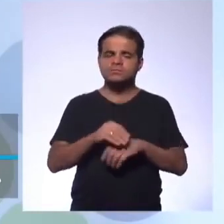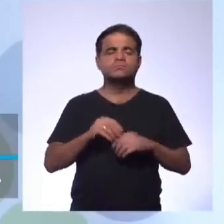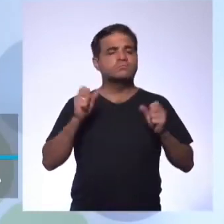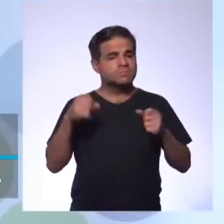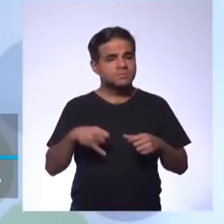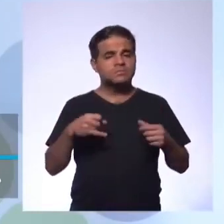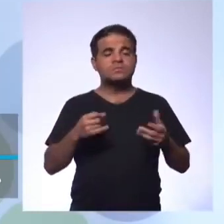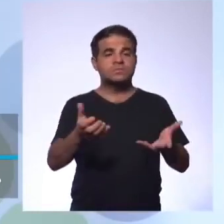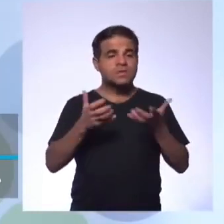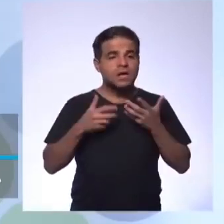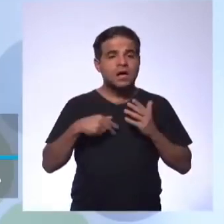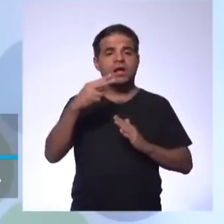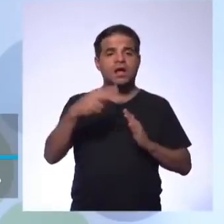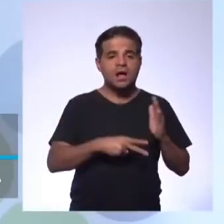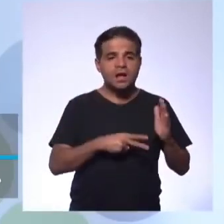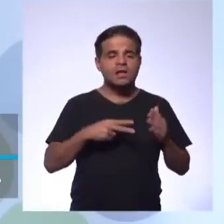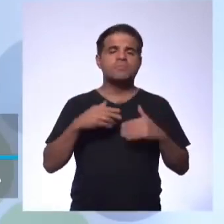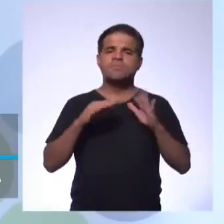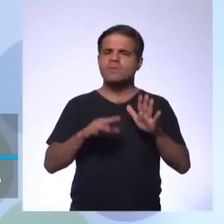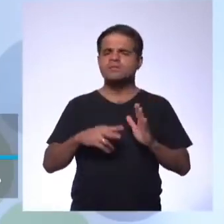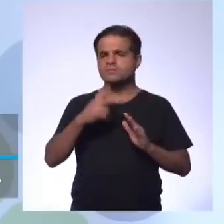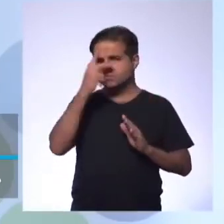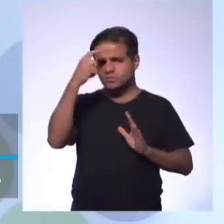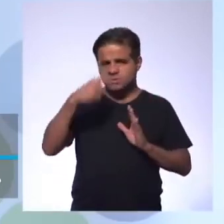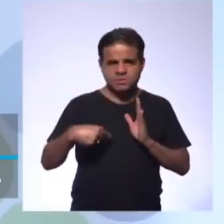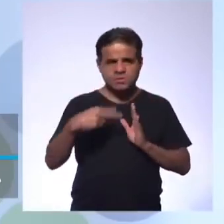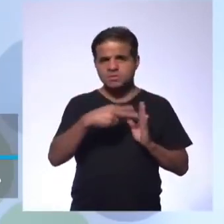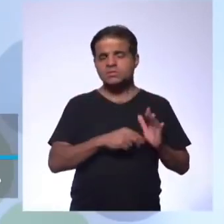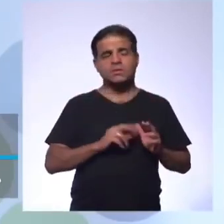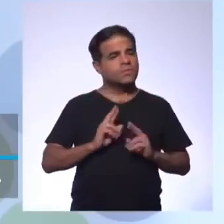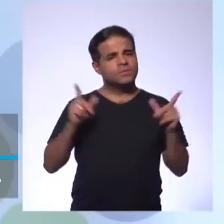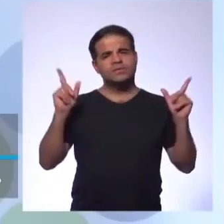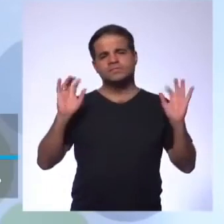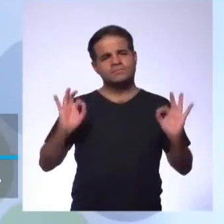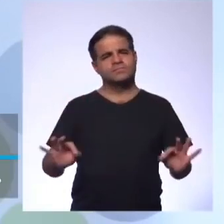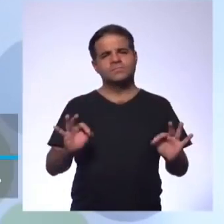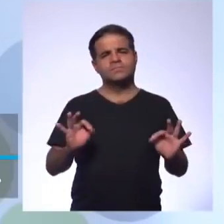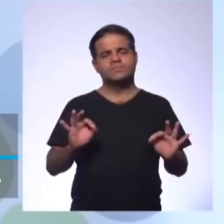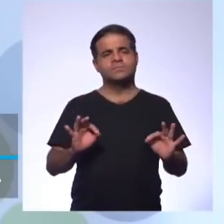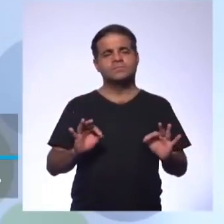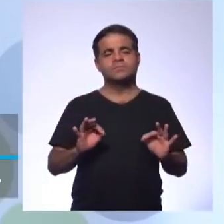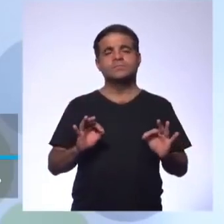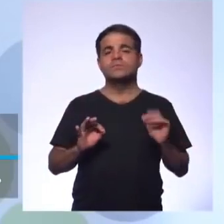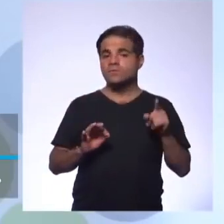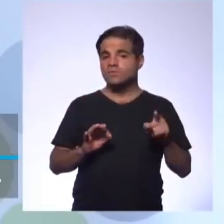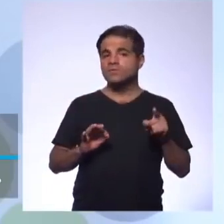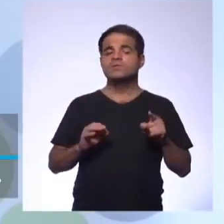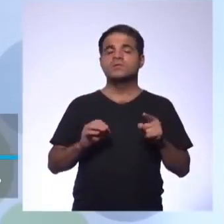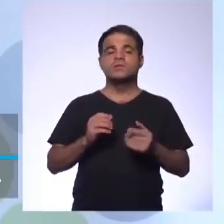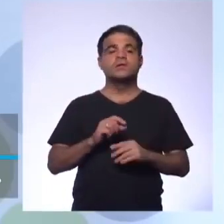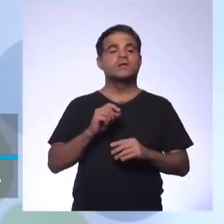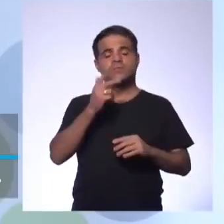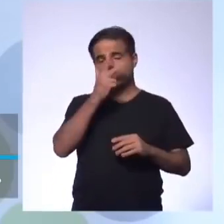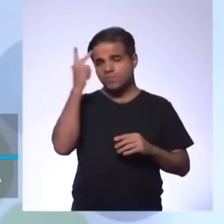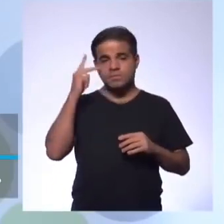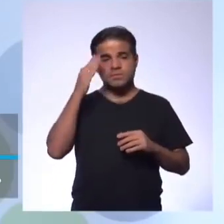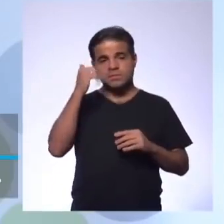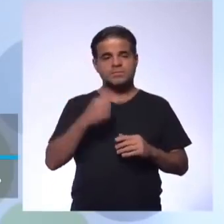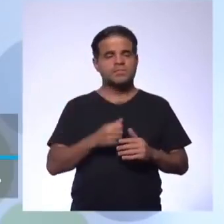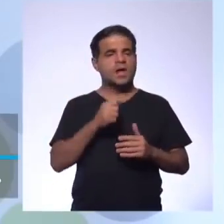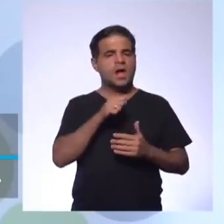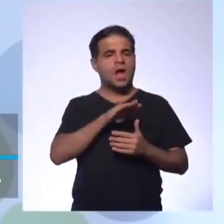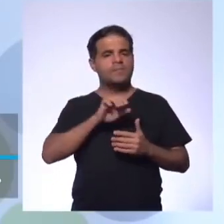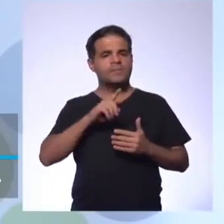Sim, é quem lê com frequência. Mas um leitor é algo diferente. Uma coisa é você ser alfabetizado. Então,